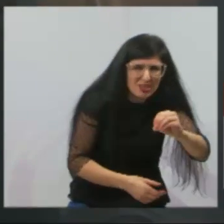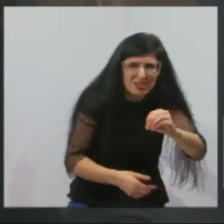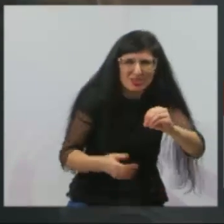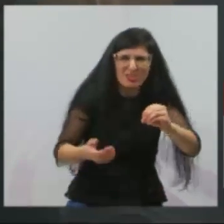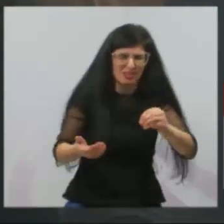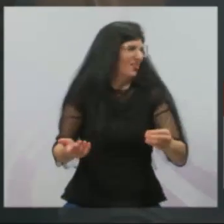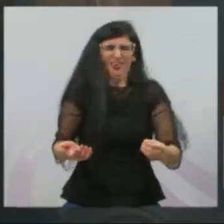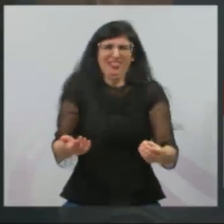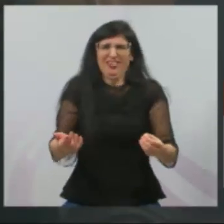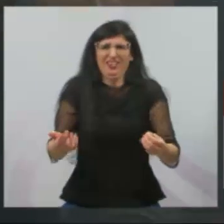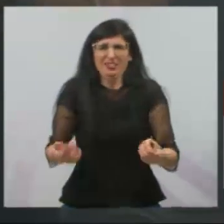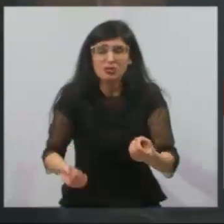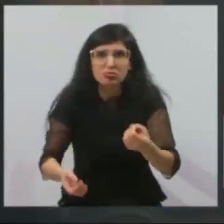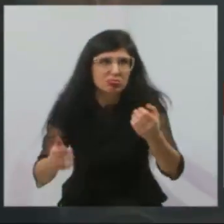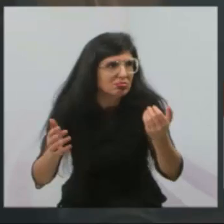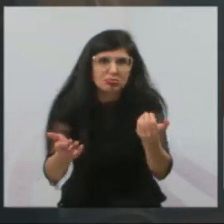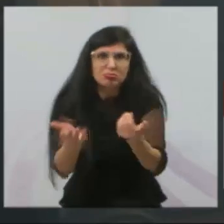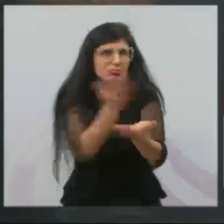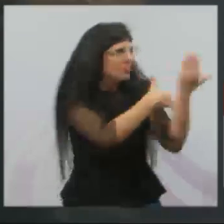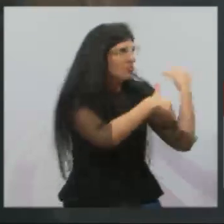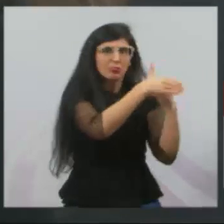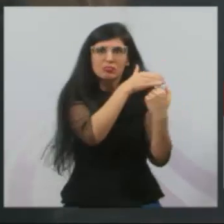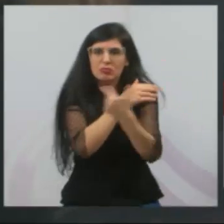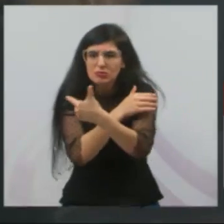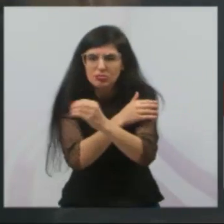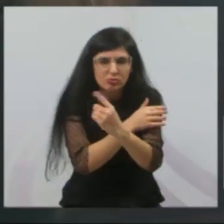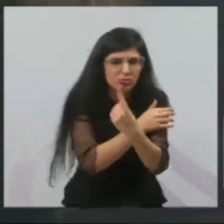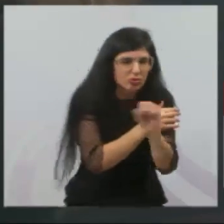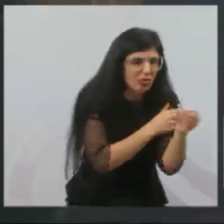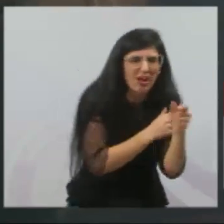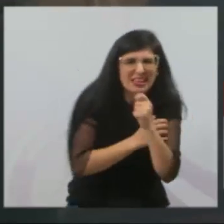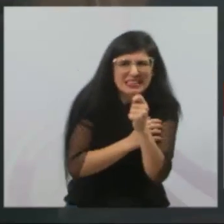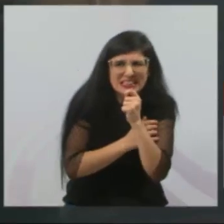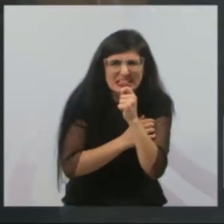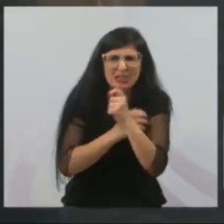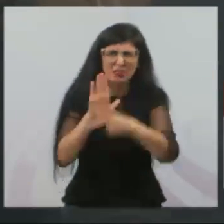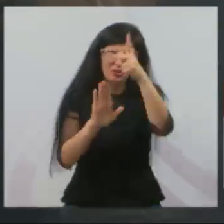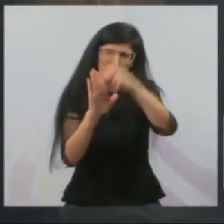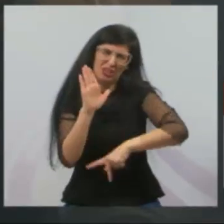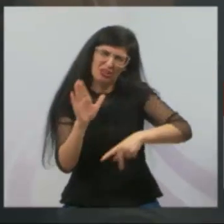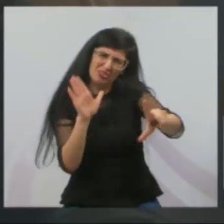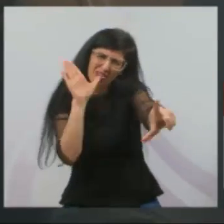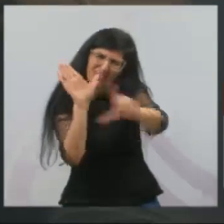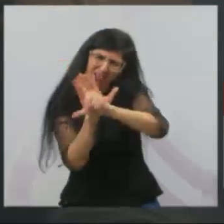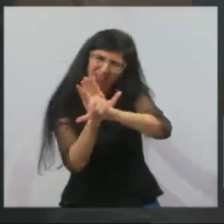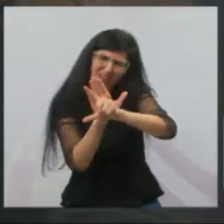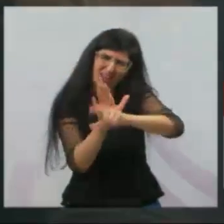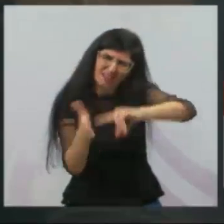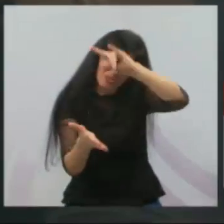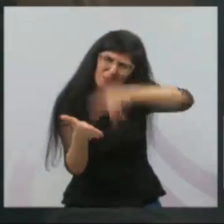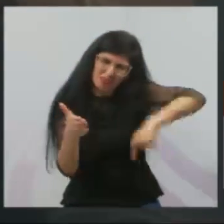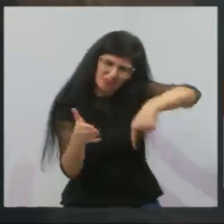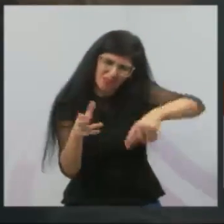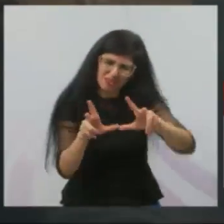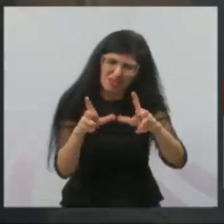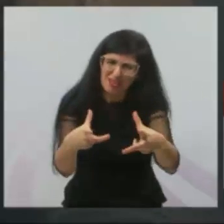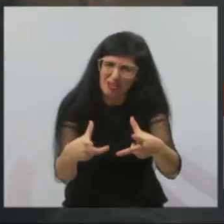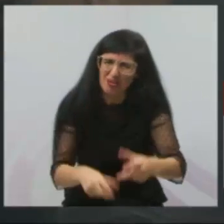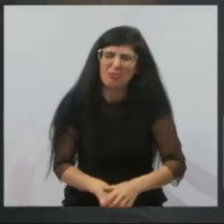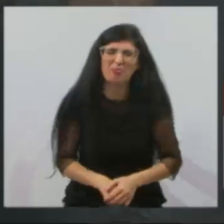um vício nesse projeto de lei que foi encaminhado para a Câmara Municipal. Por essas